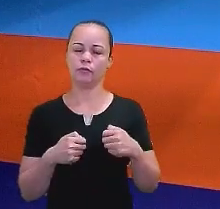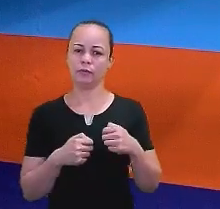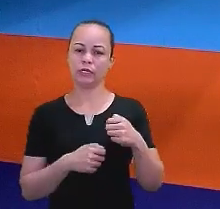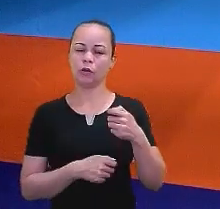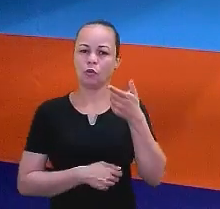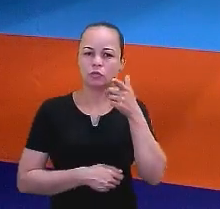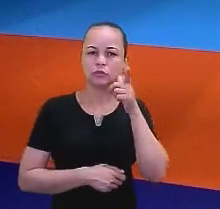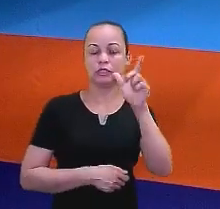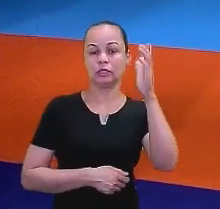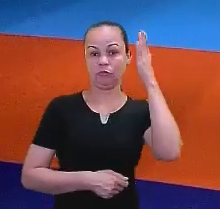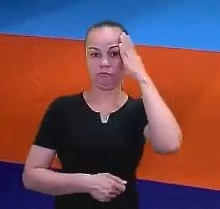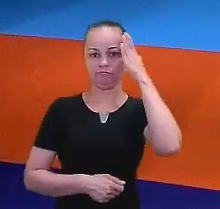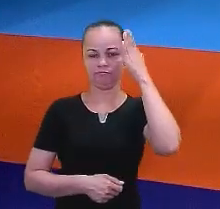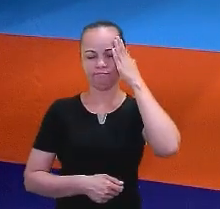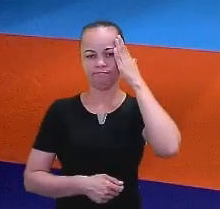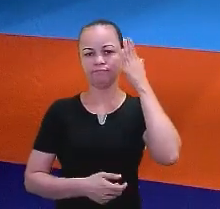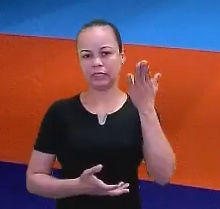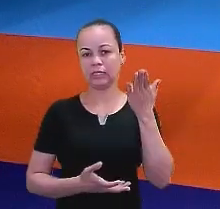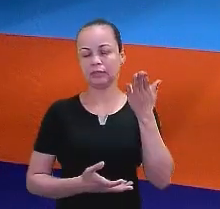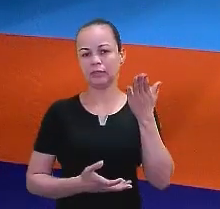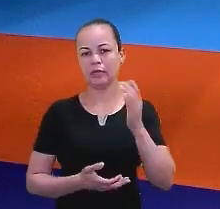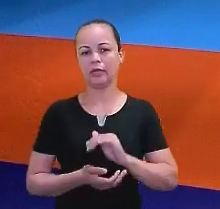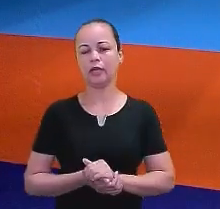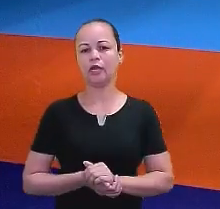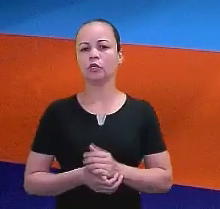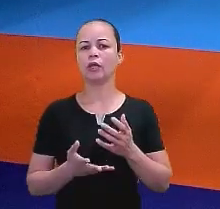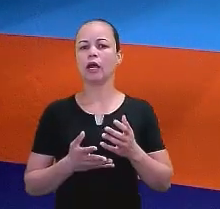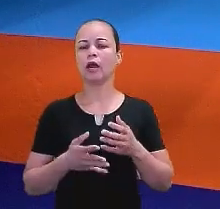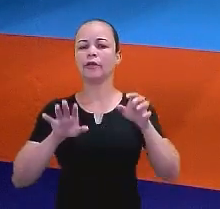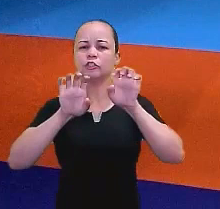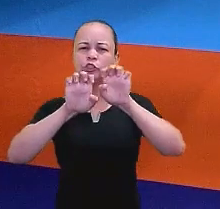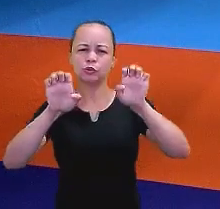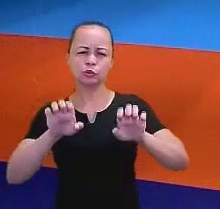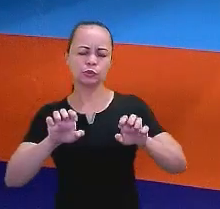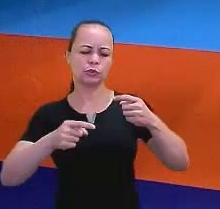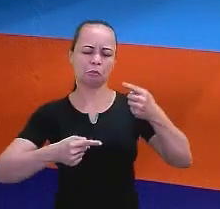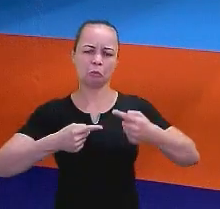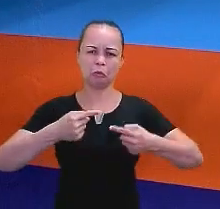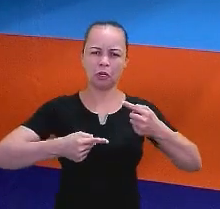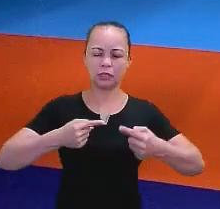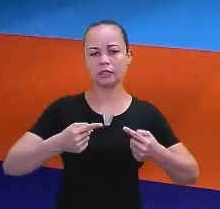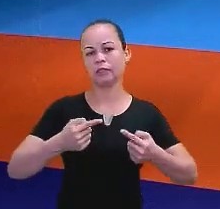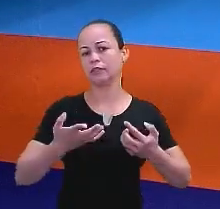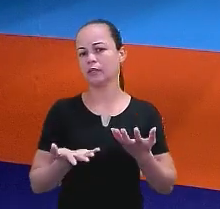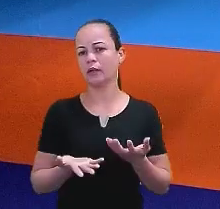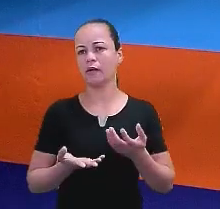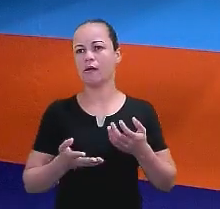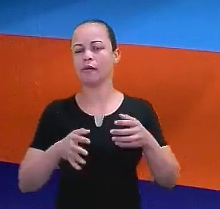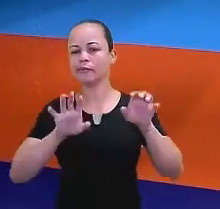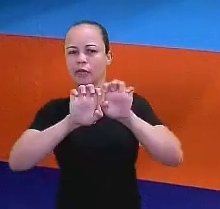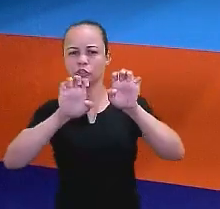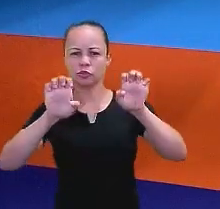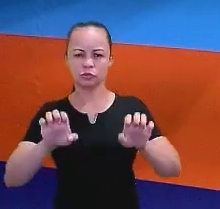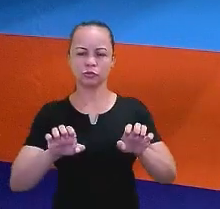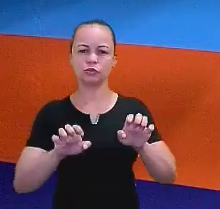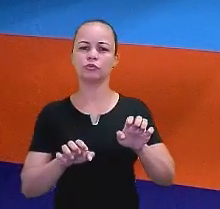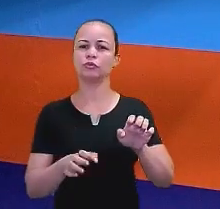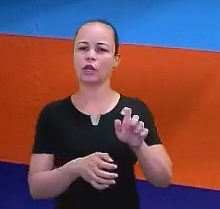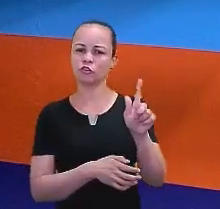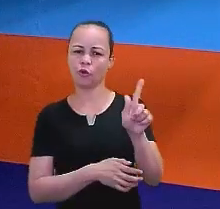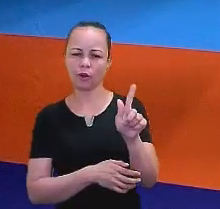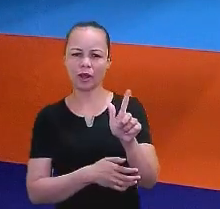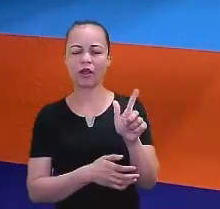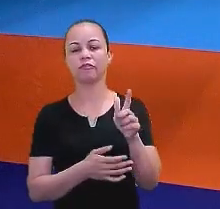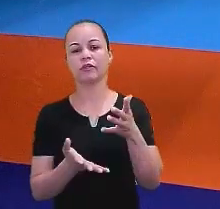compreender muito da estrutura política, da estrutura geográfica do